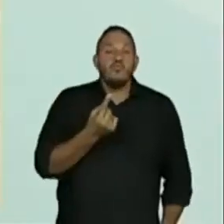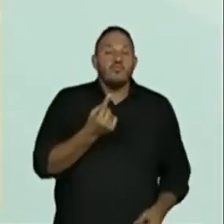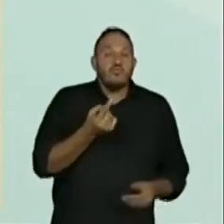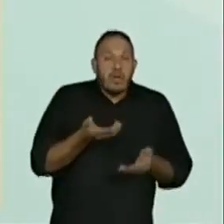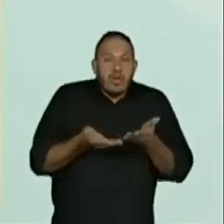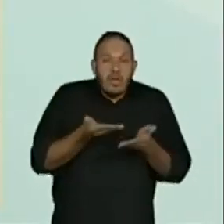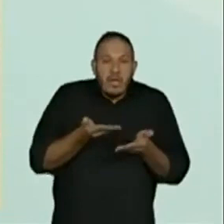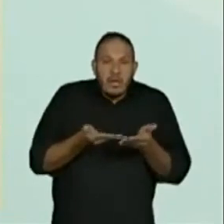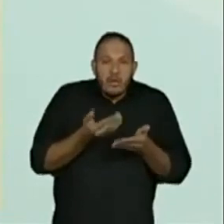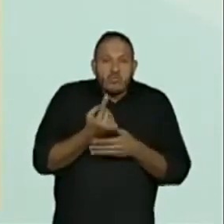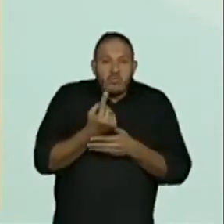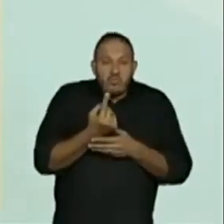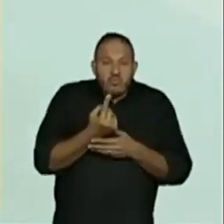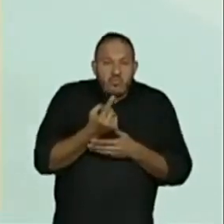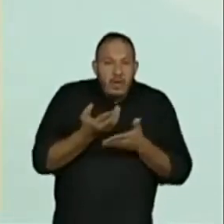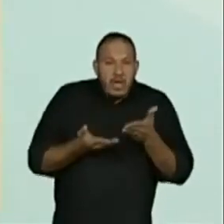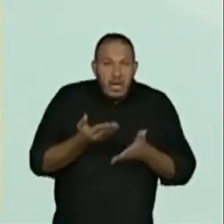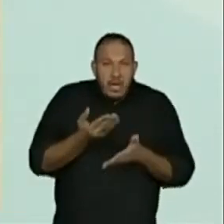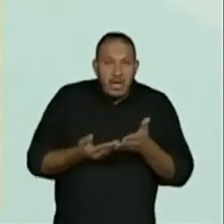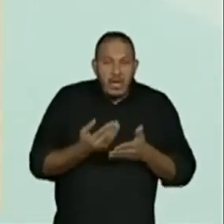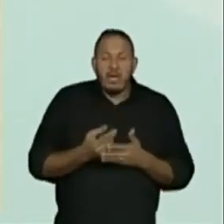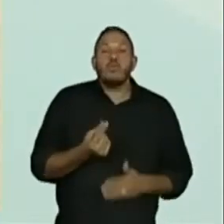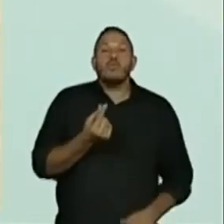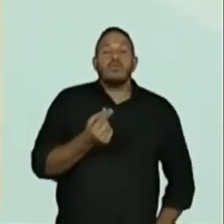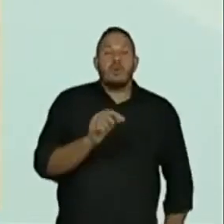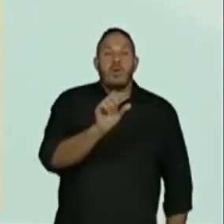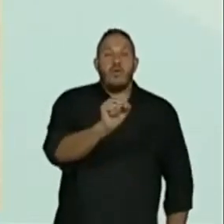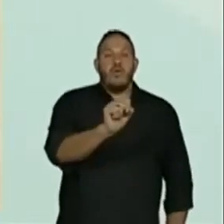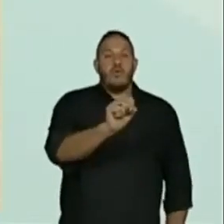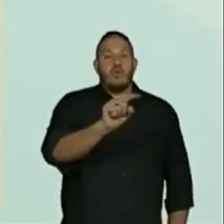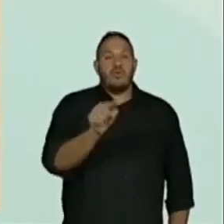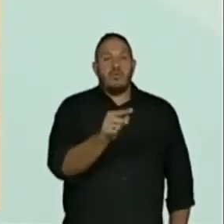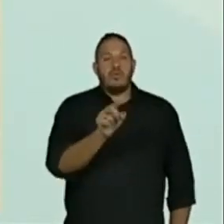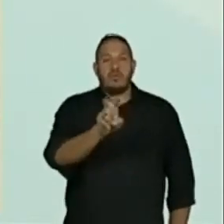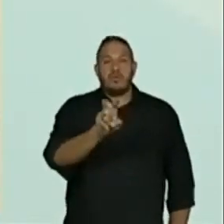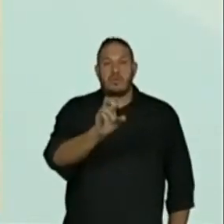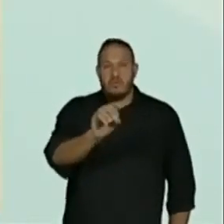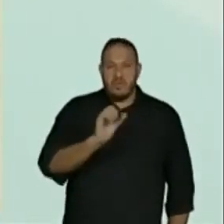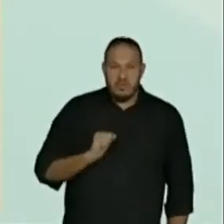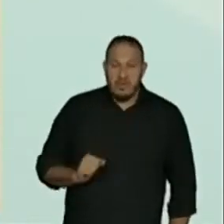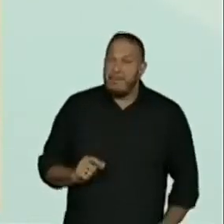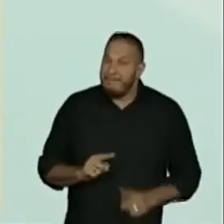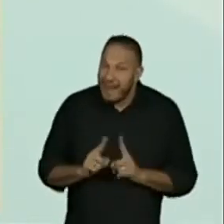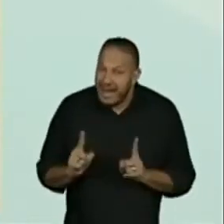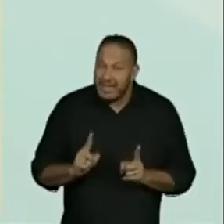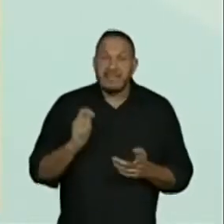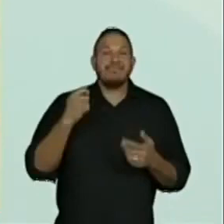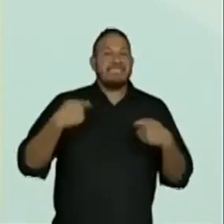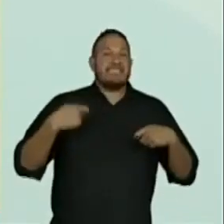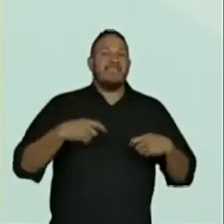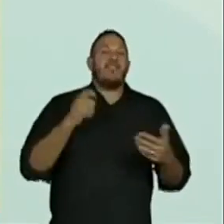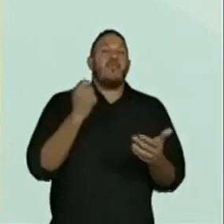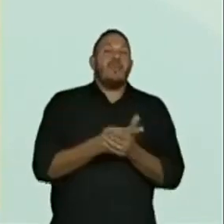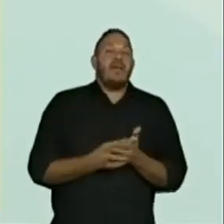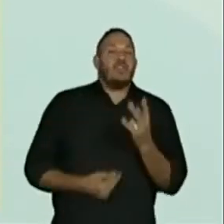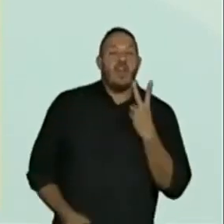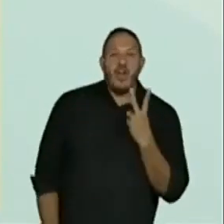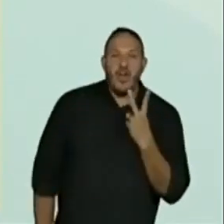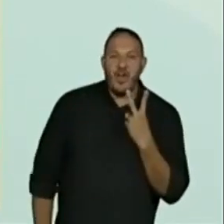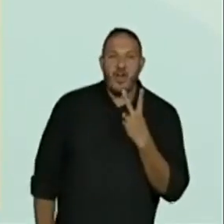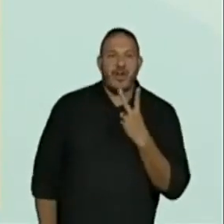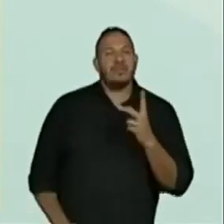Olha, 1 quilo custa R$ 8,50, mas ela precisava comprar 2 quilos. Então, eu posso começar